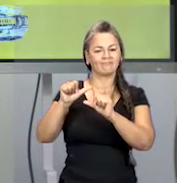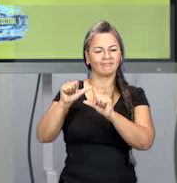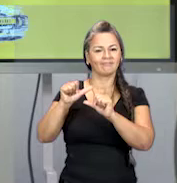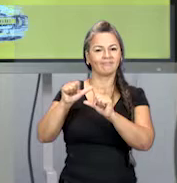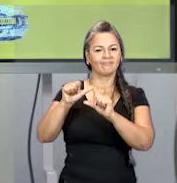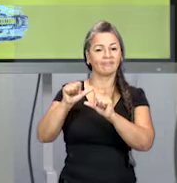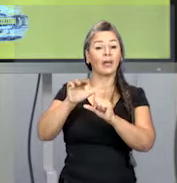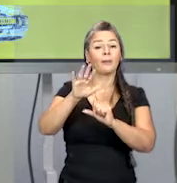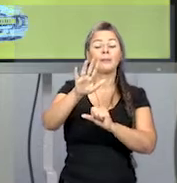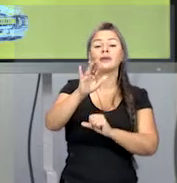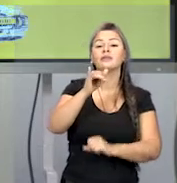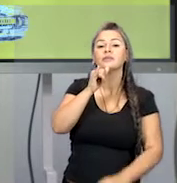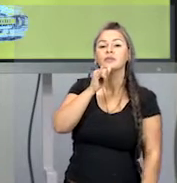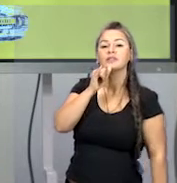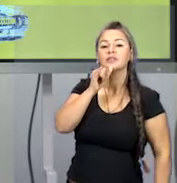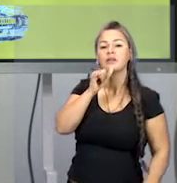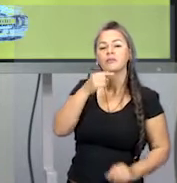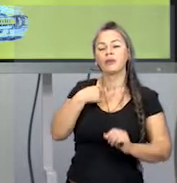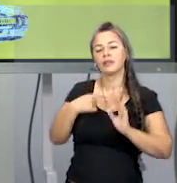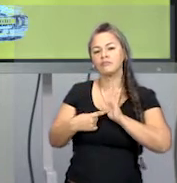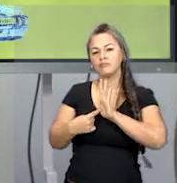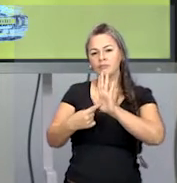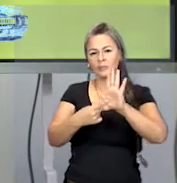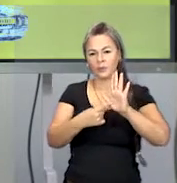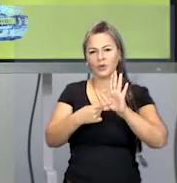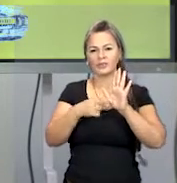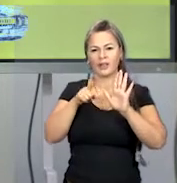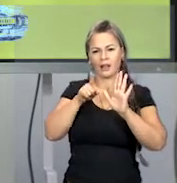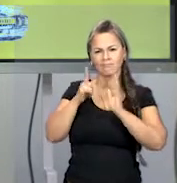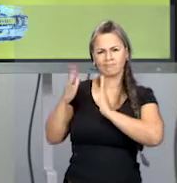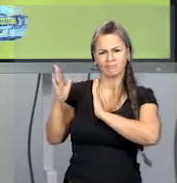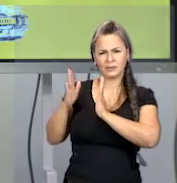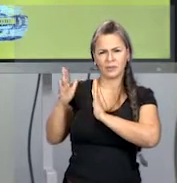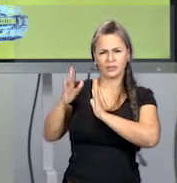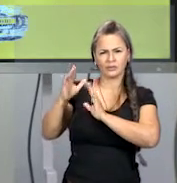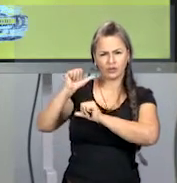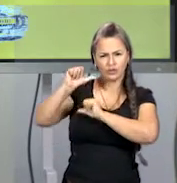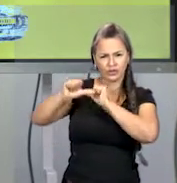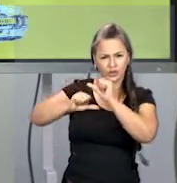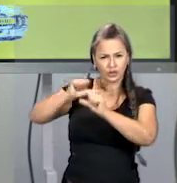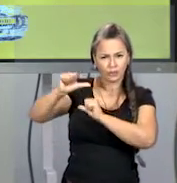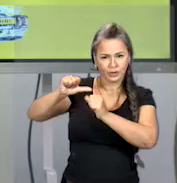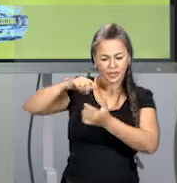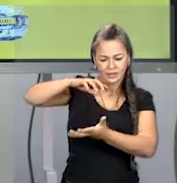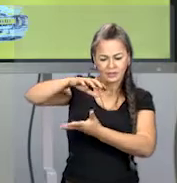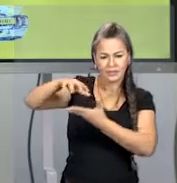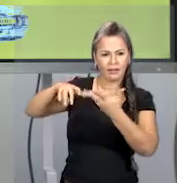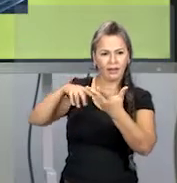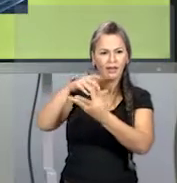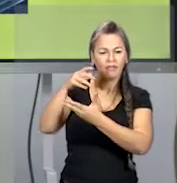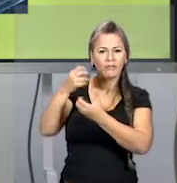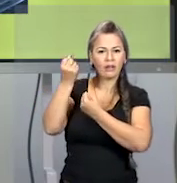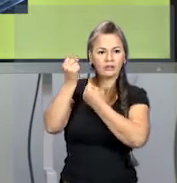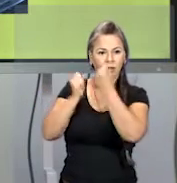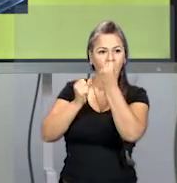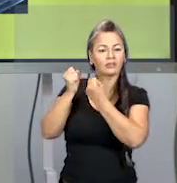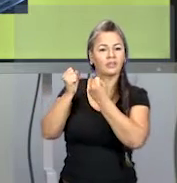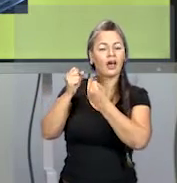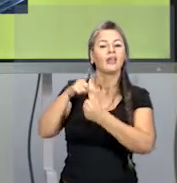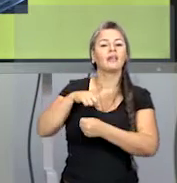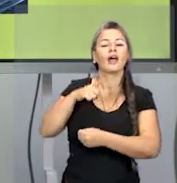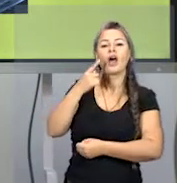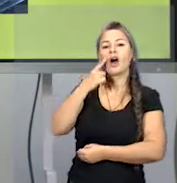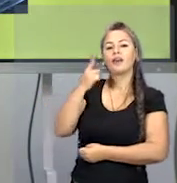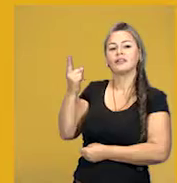para ilustrar esse período histórico da Revolução Industrial, nós temos o